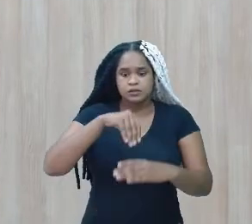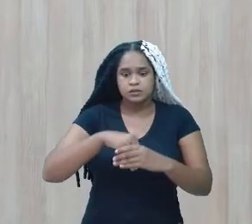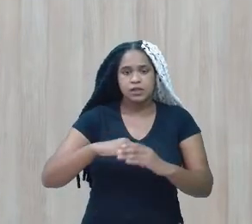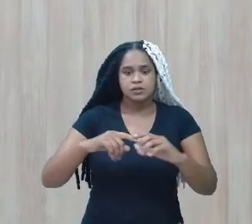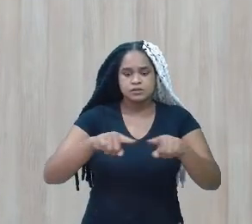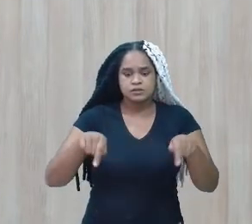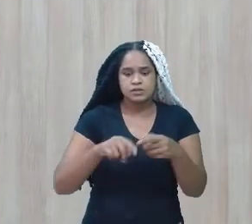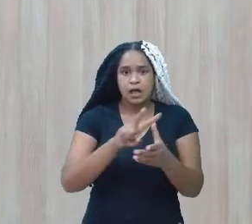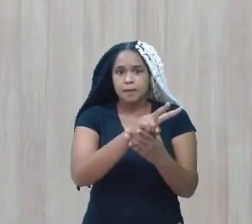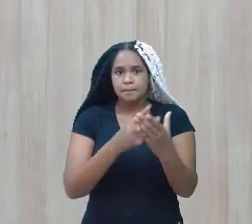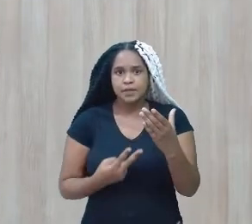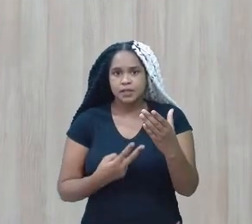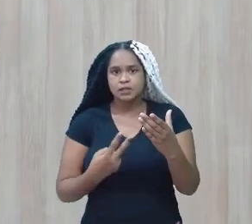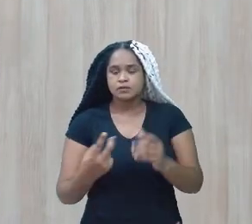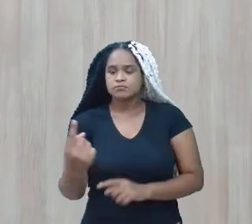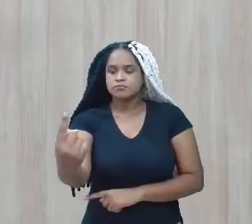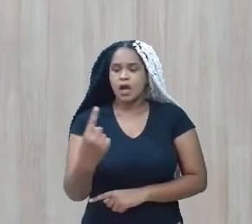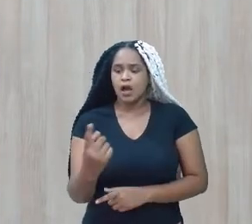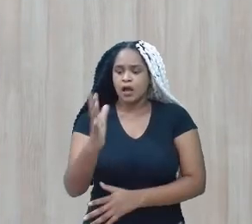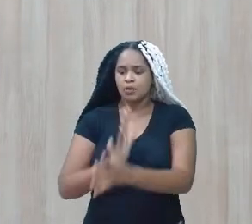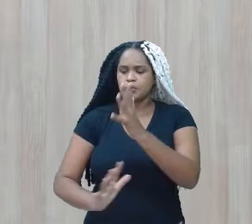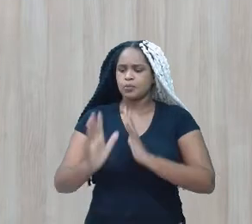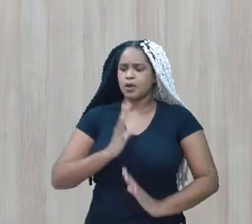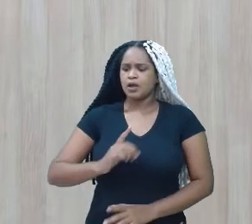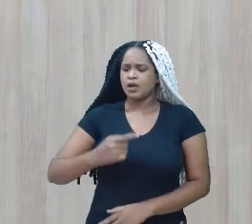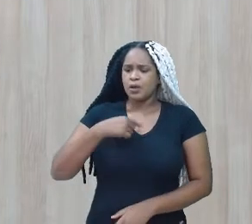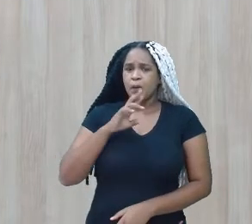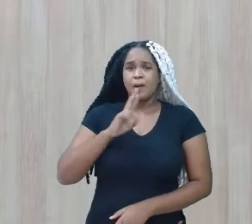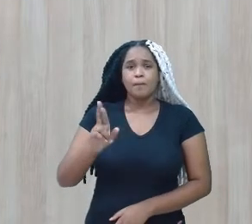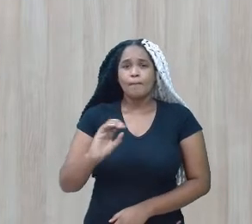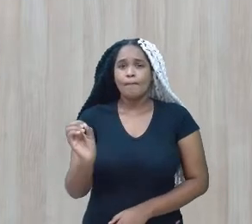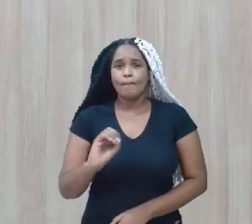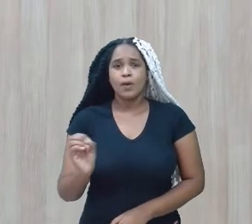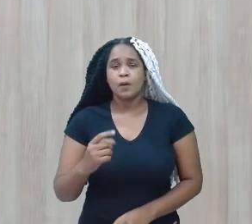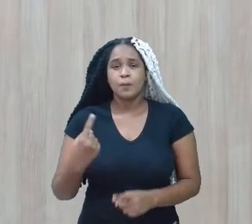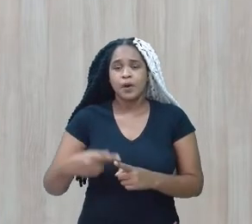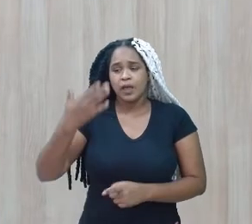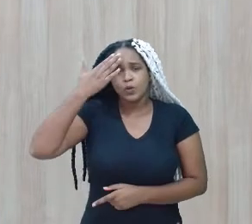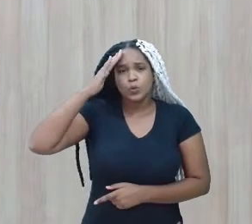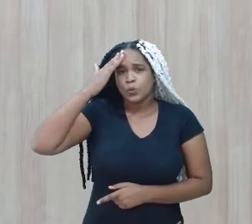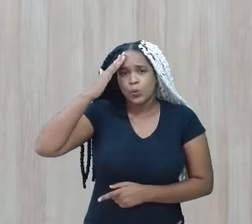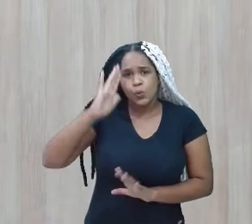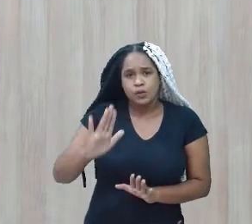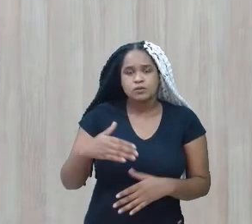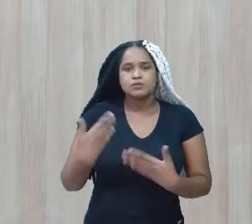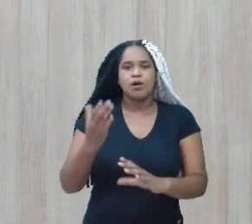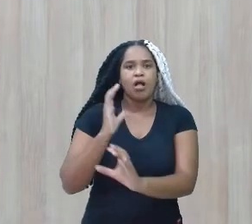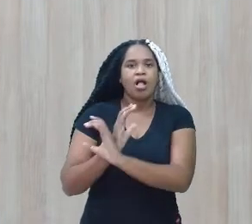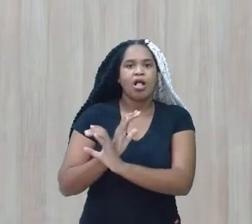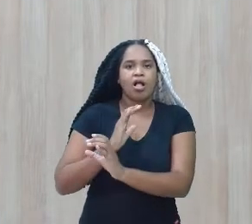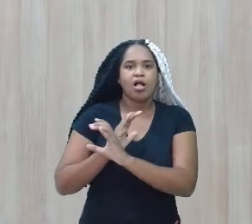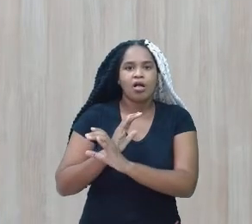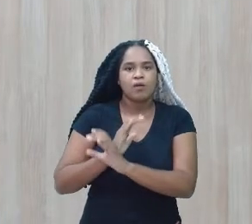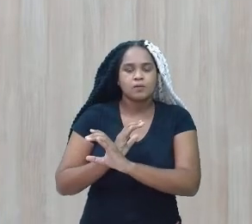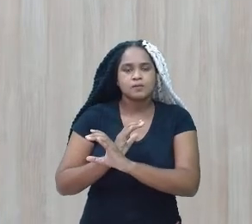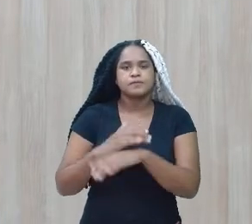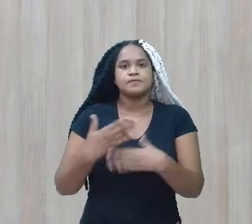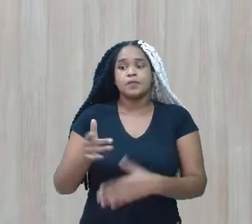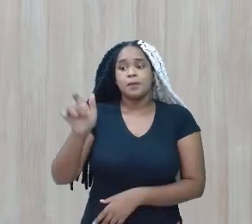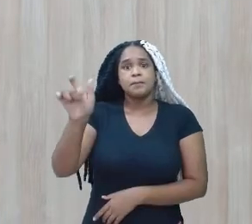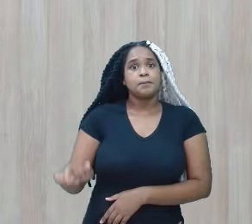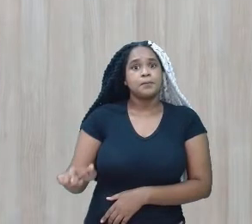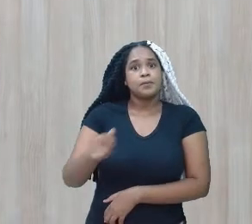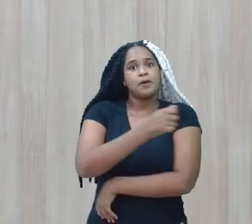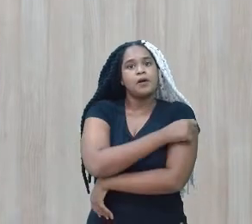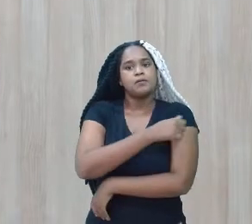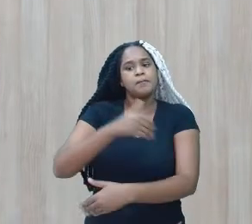minha sala e fala algo comigo e eu não consigo nem responder e nem entender. Então, essa comunicação fica travada. E ele faz parte da